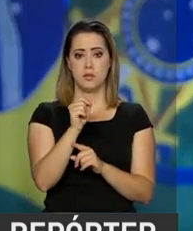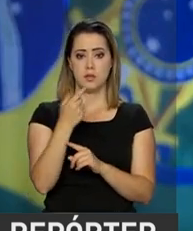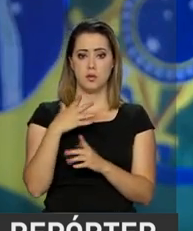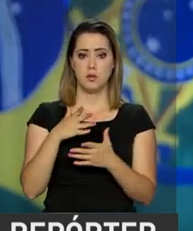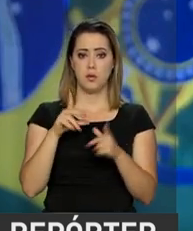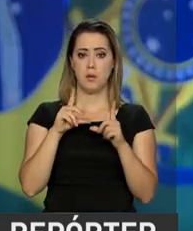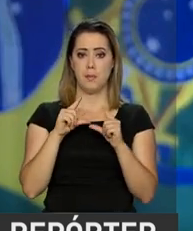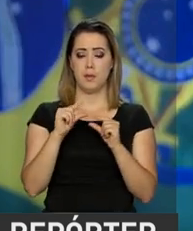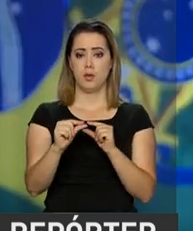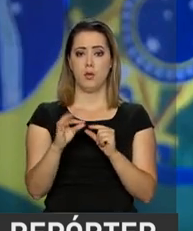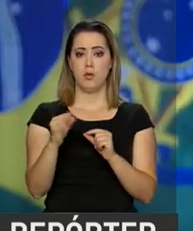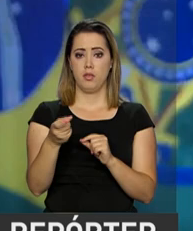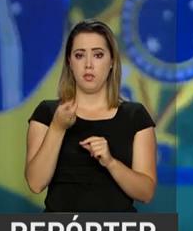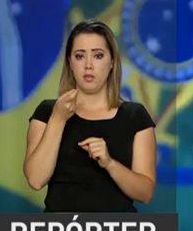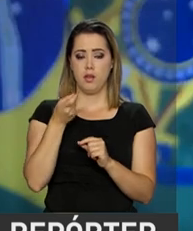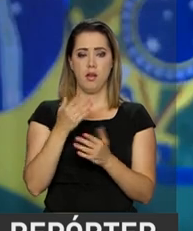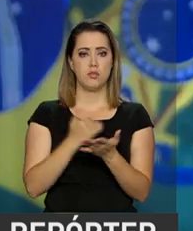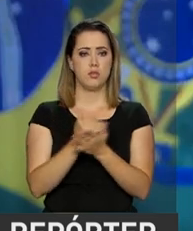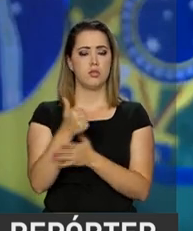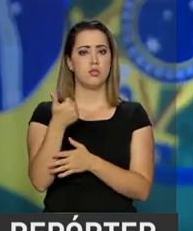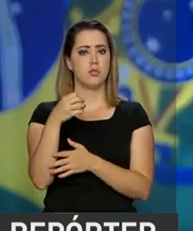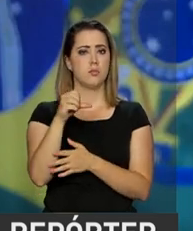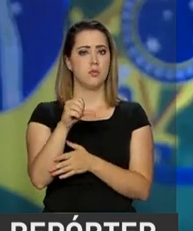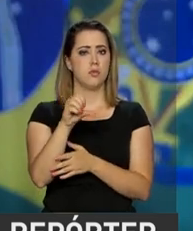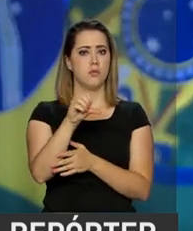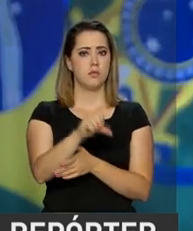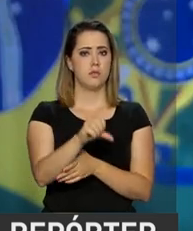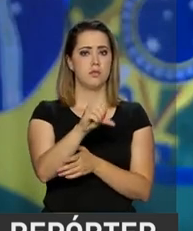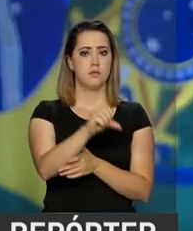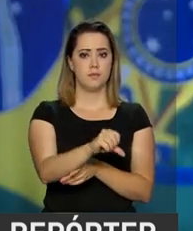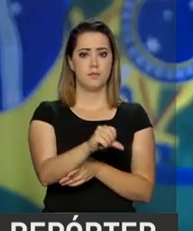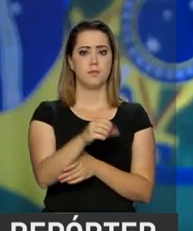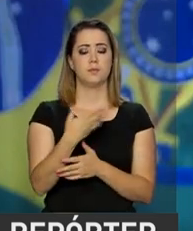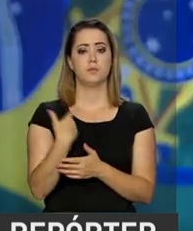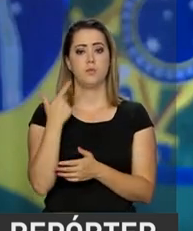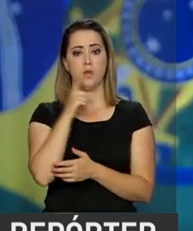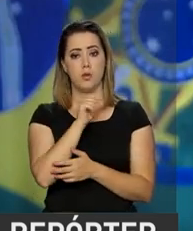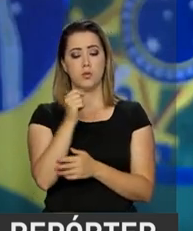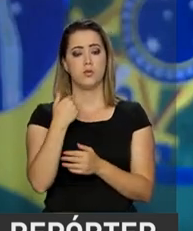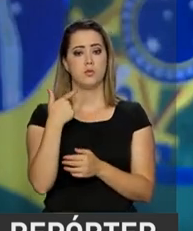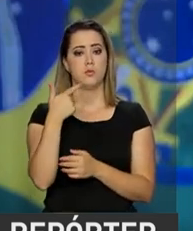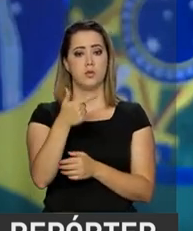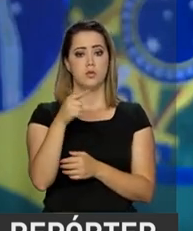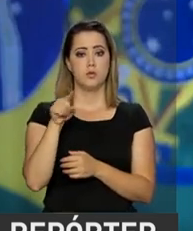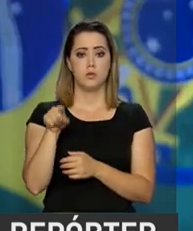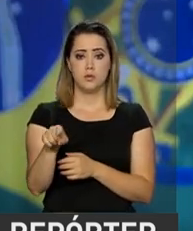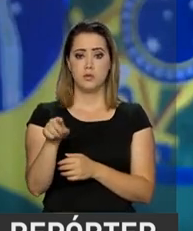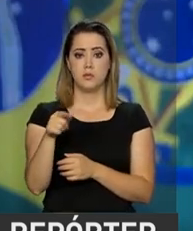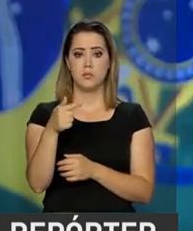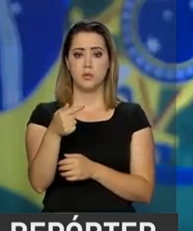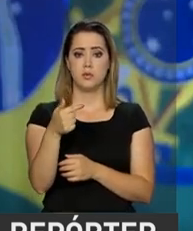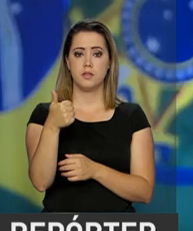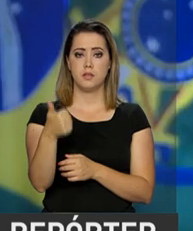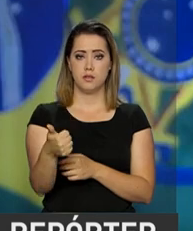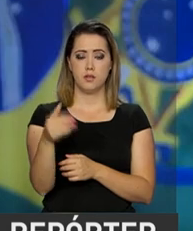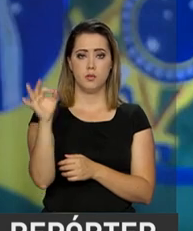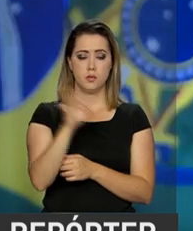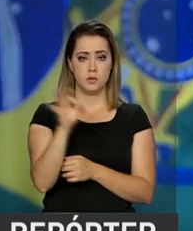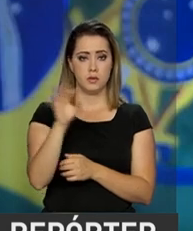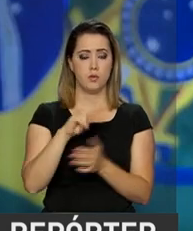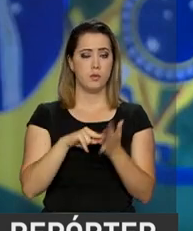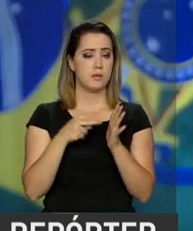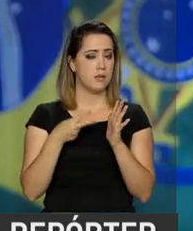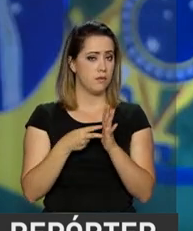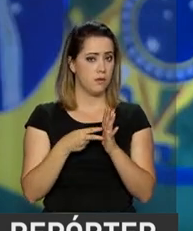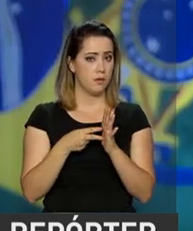a menor taxa desde 1999 chegamos a dois P 71 ou